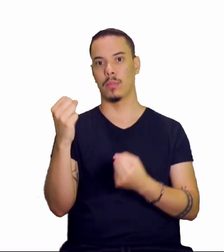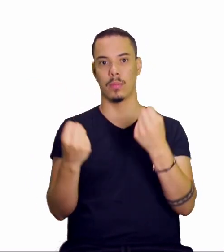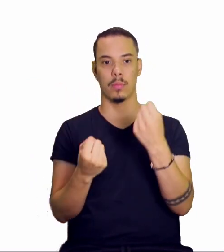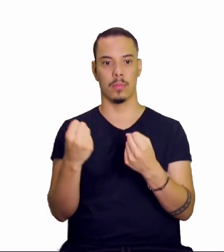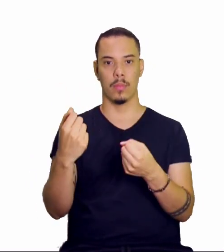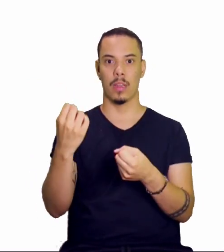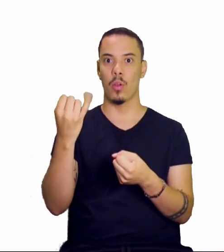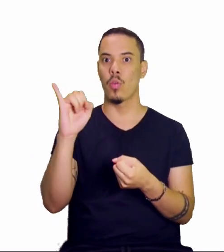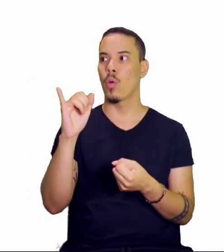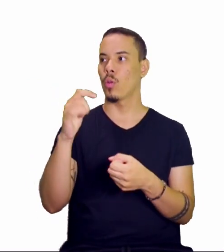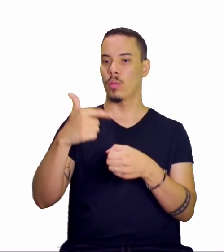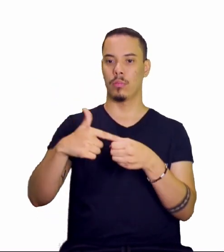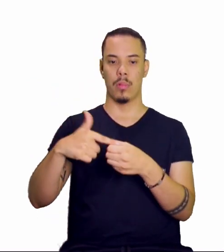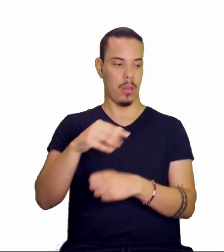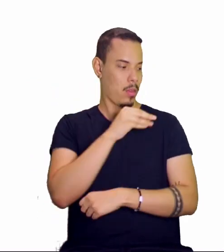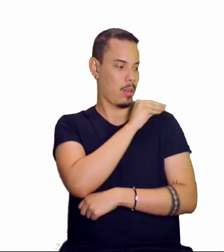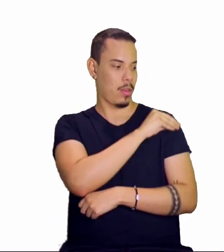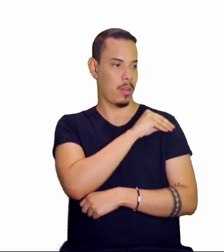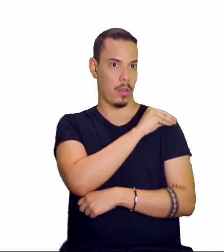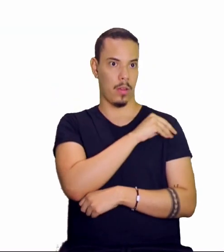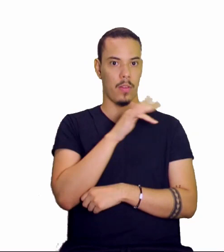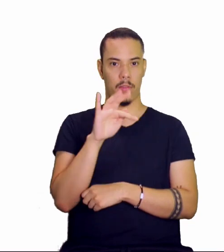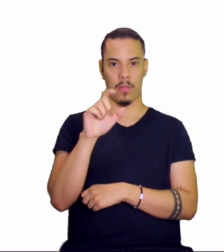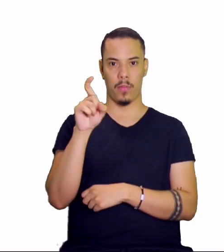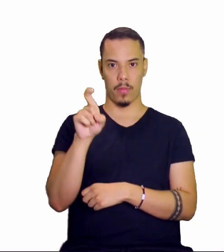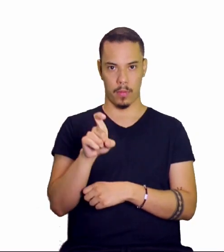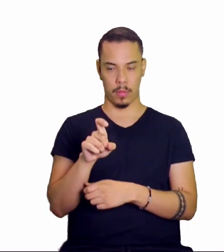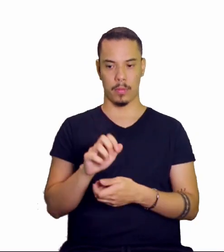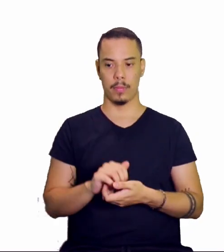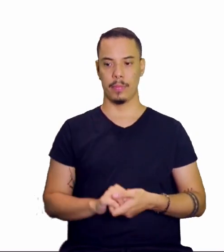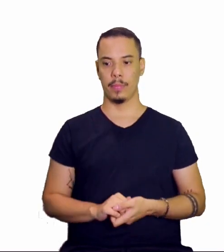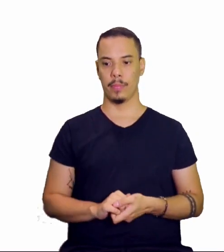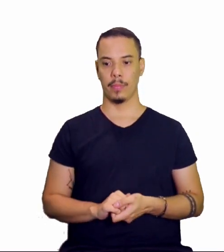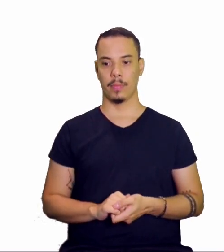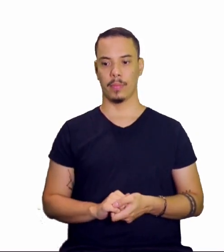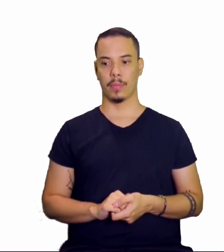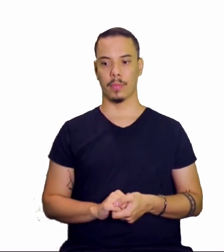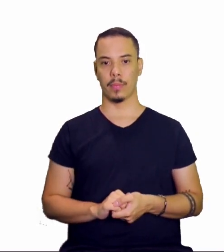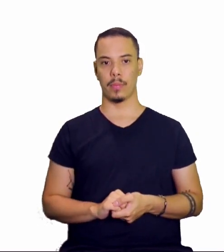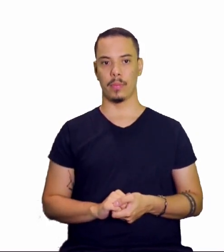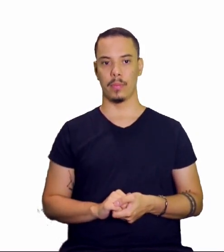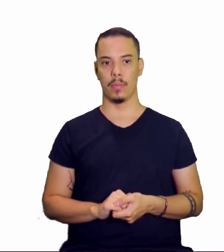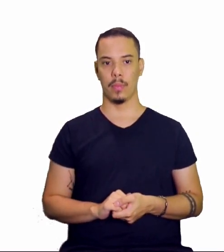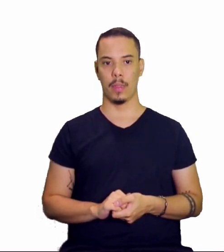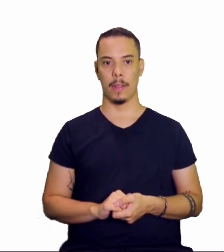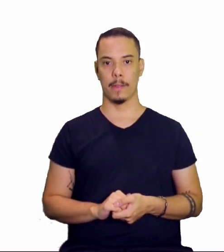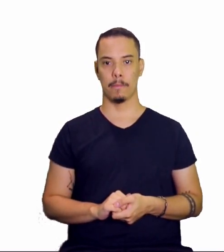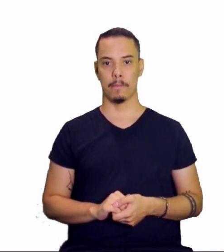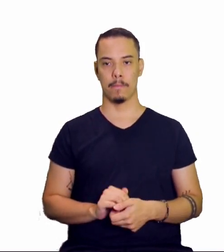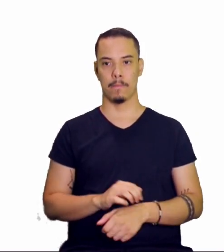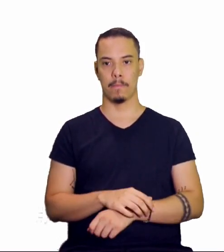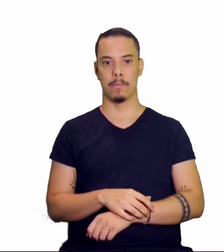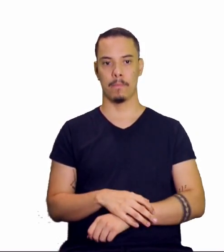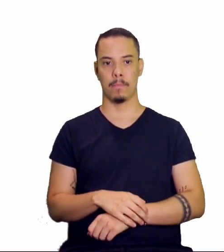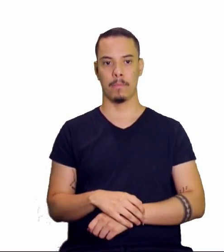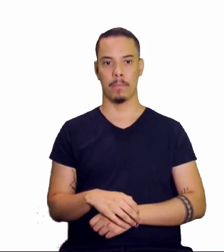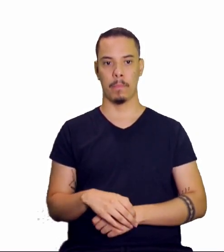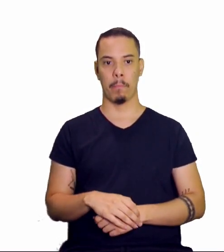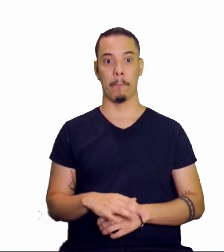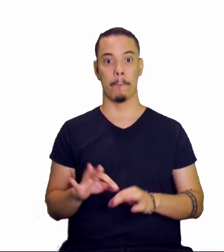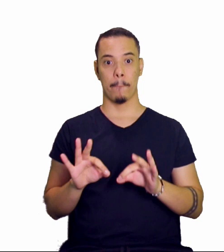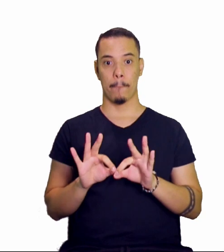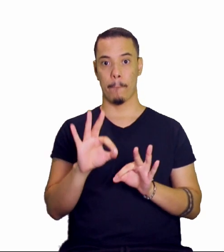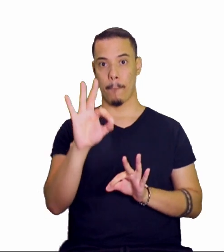né? É isso aí. Vamos ver o que temos mais aqui. Olha só. Vamos lá, professor. Unidade de comprimento. Bom, ao